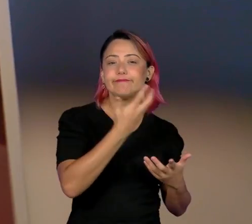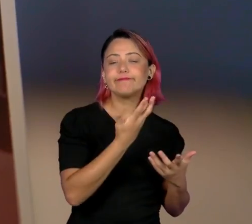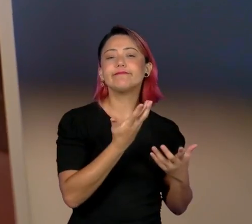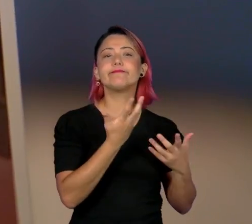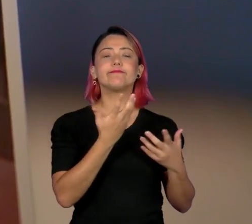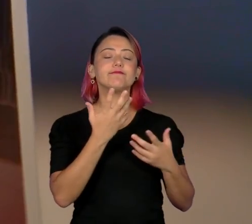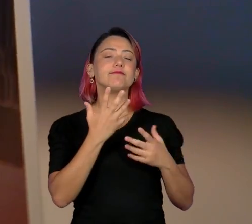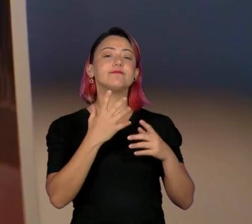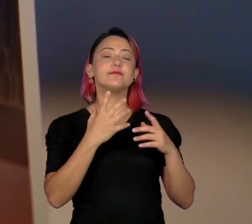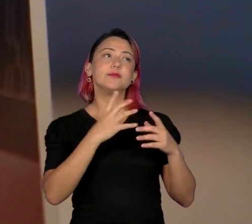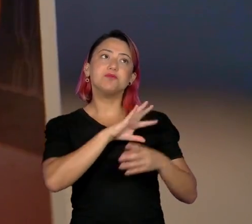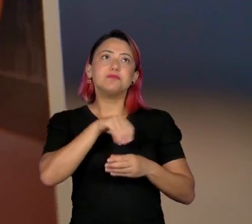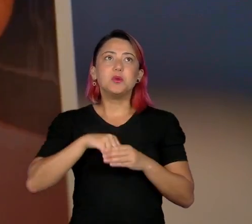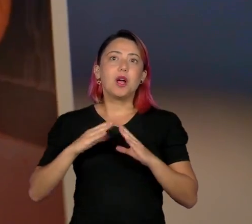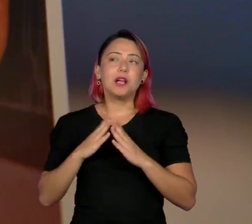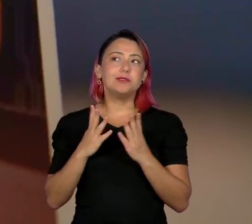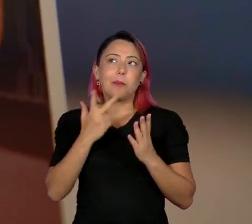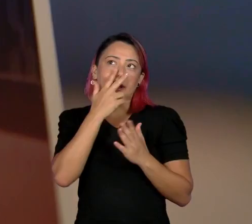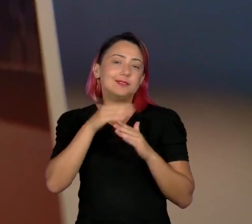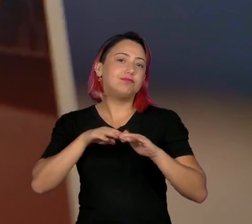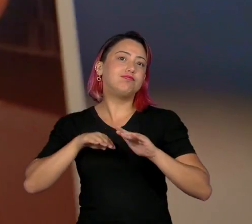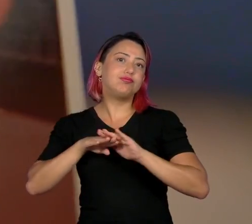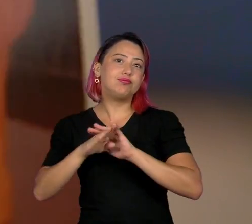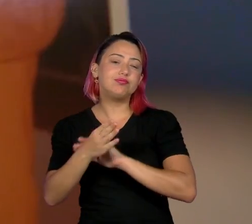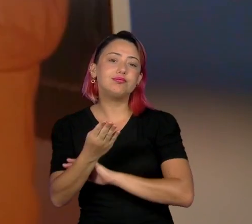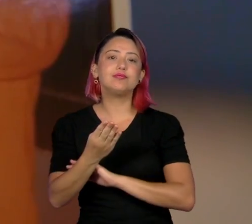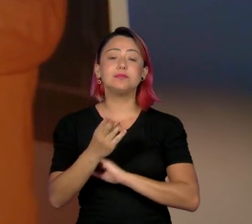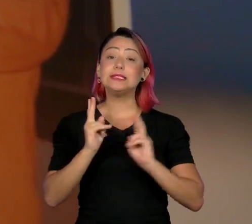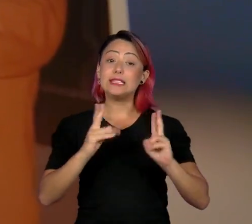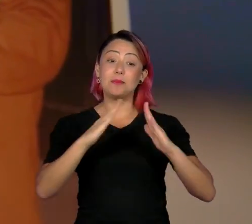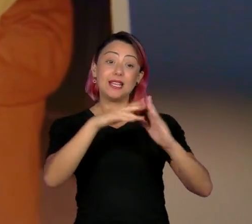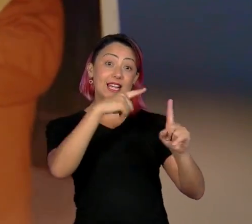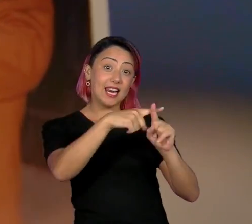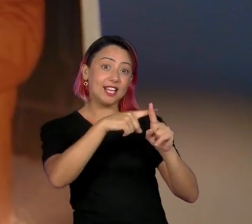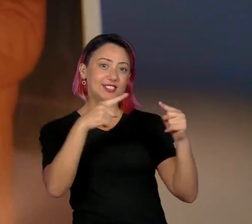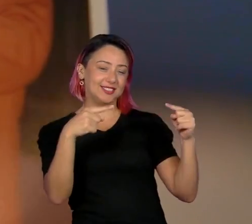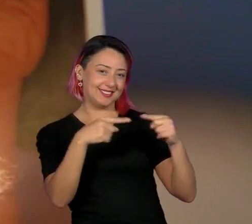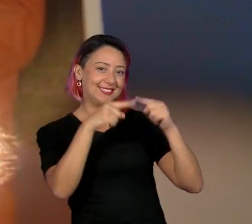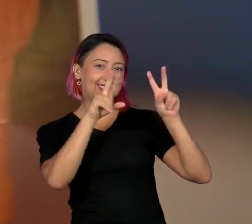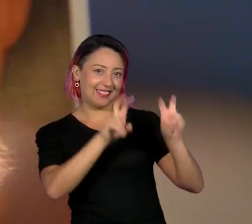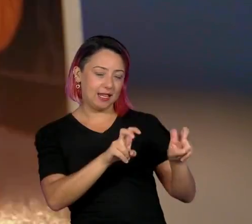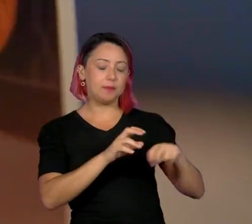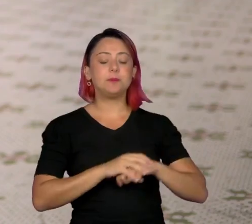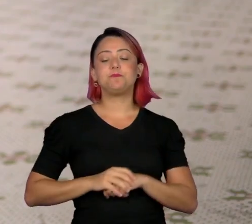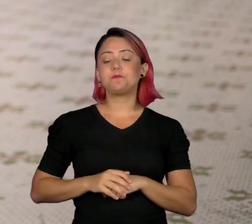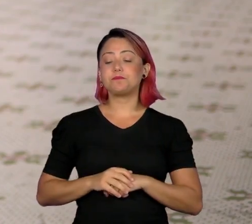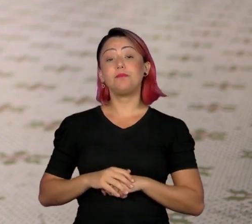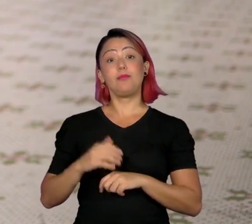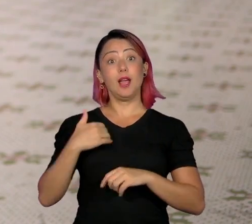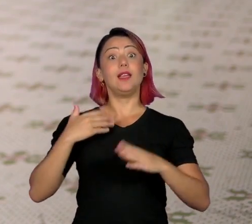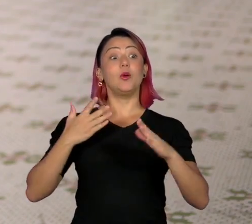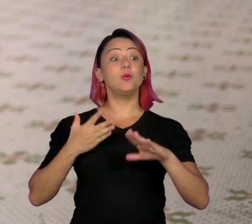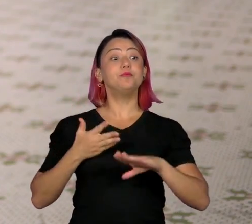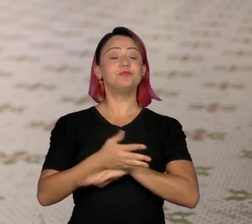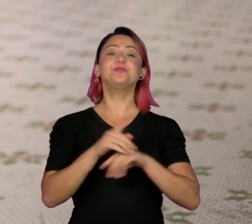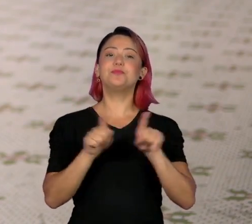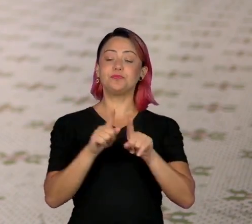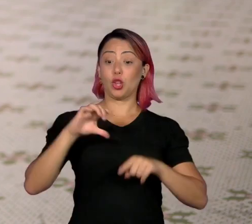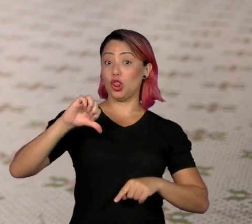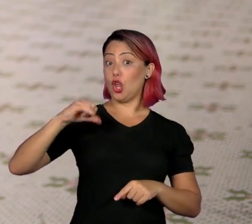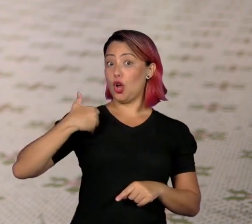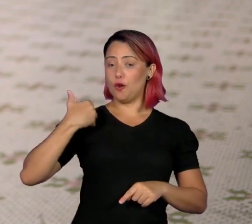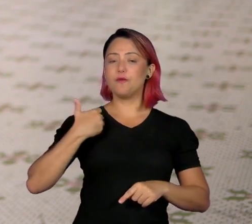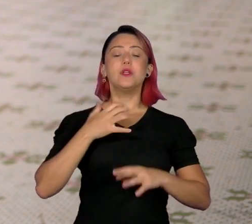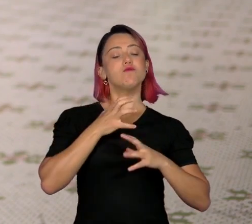no geral, foi isso, assim, eu escutava bastante coisa da igreja. Eu comecei a tocar na igreja mais ou menos com 9 anos de idade